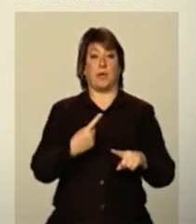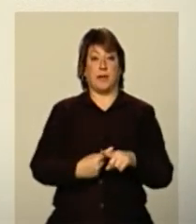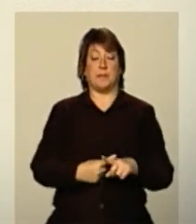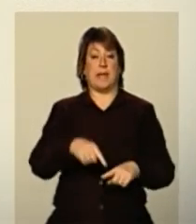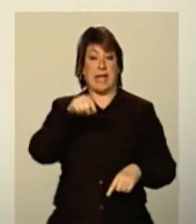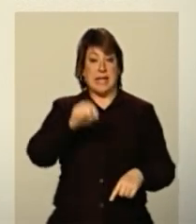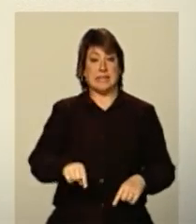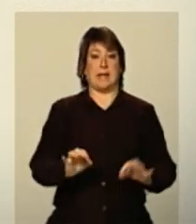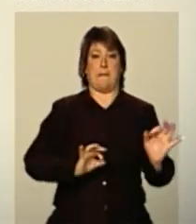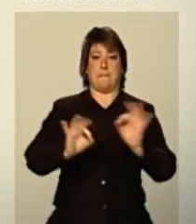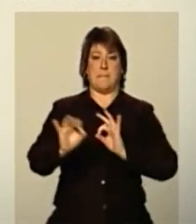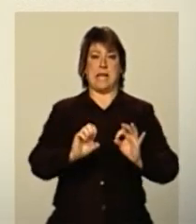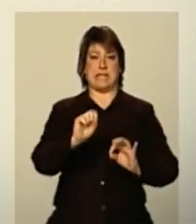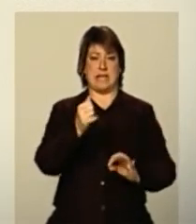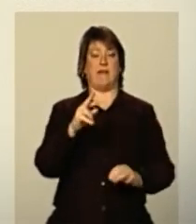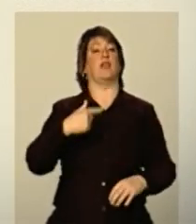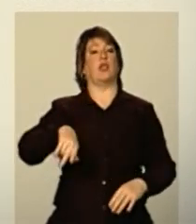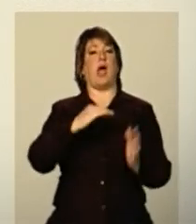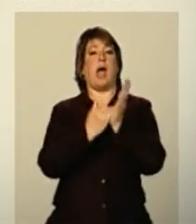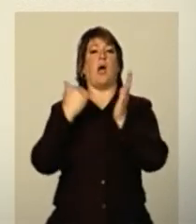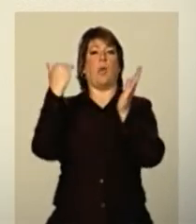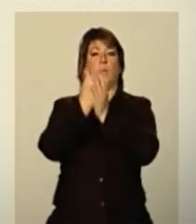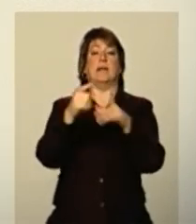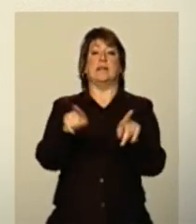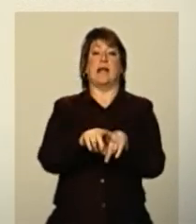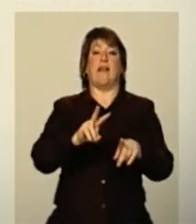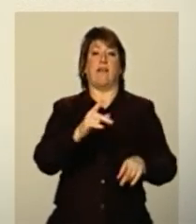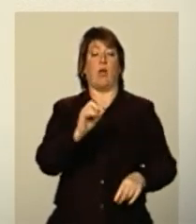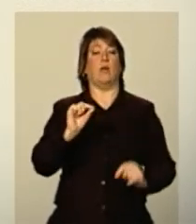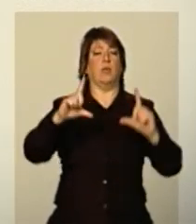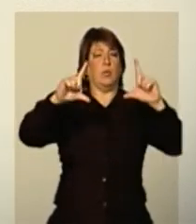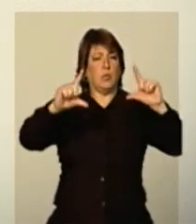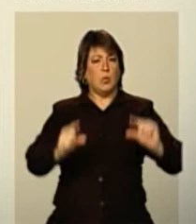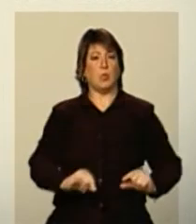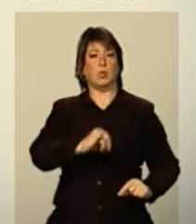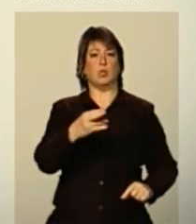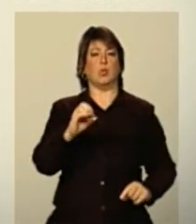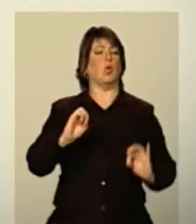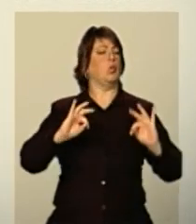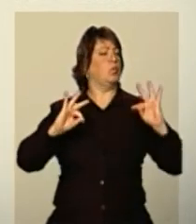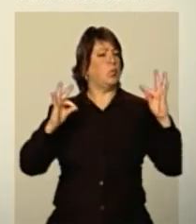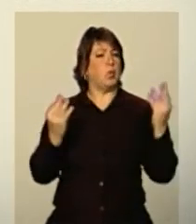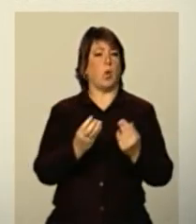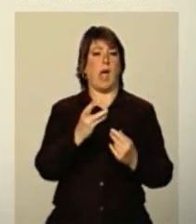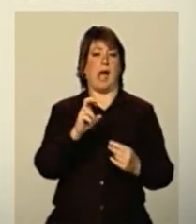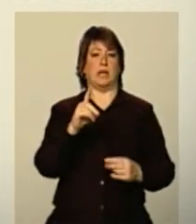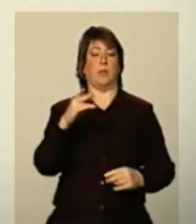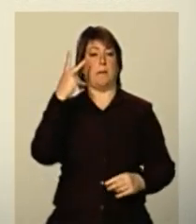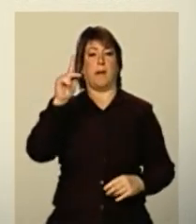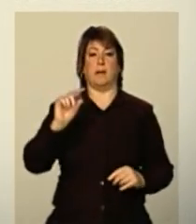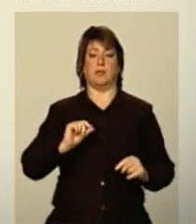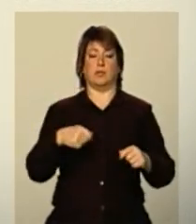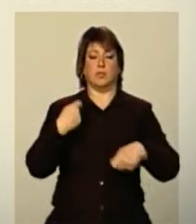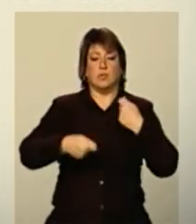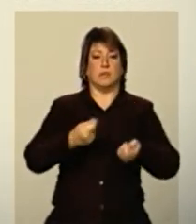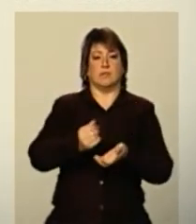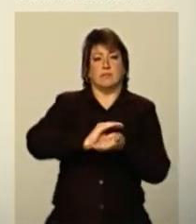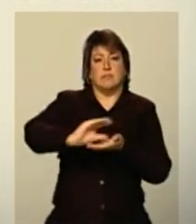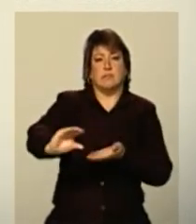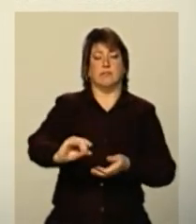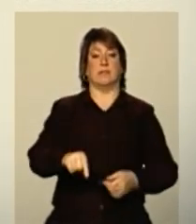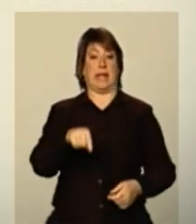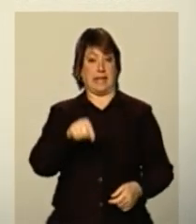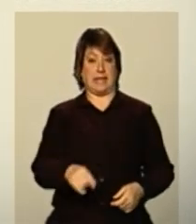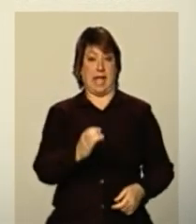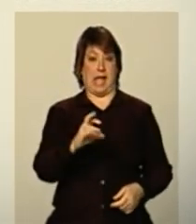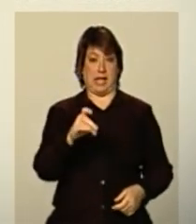nós também aumentamos os valores e reduzimos os juros em todas as linhas de crédito para investimento. Com esse crédito,